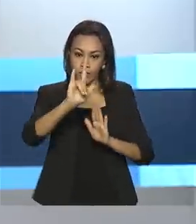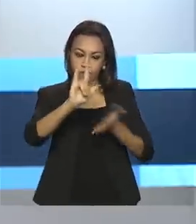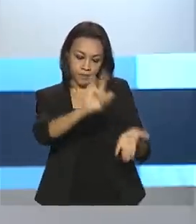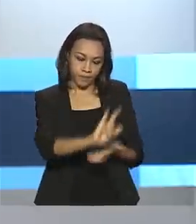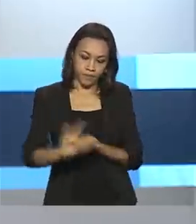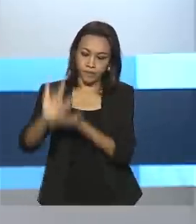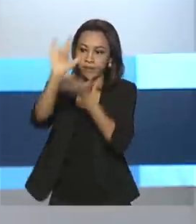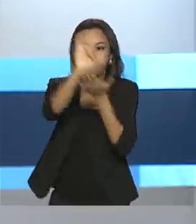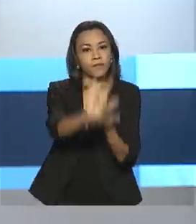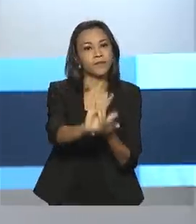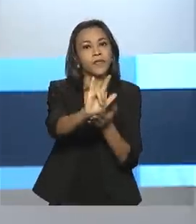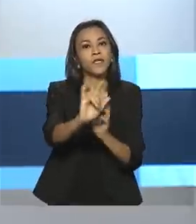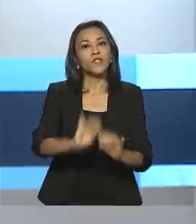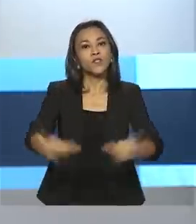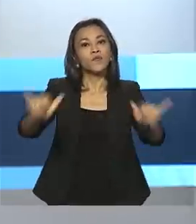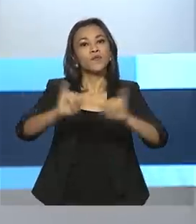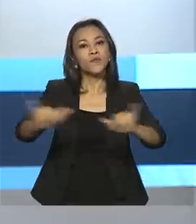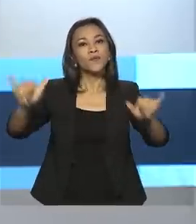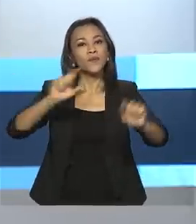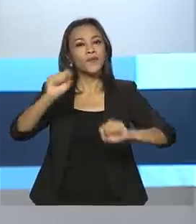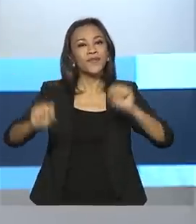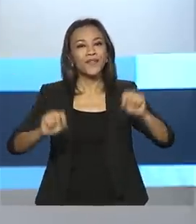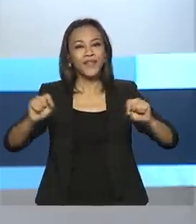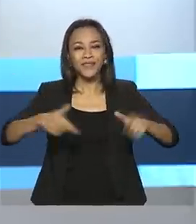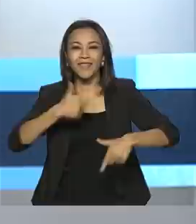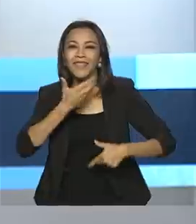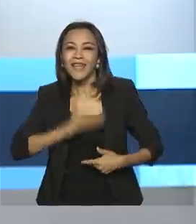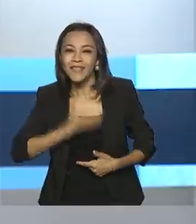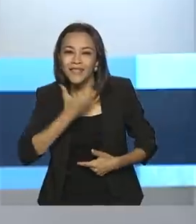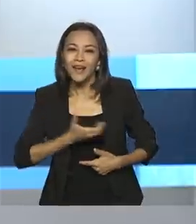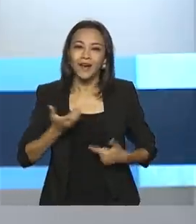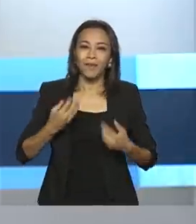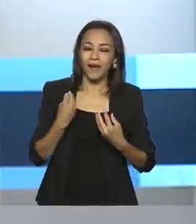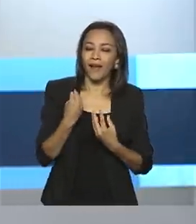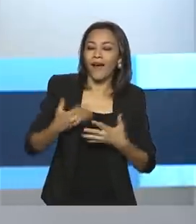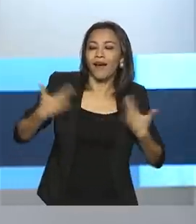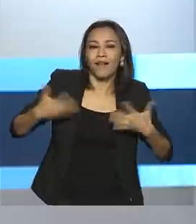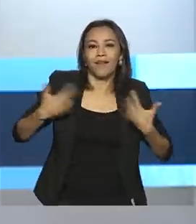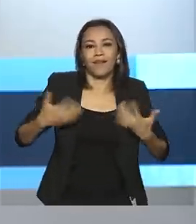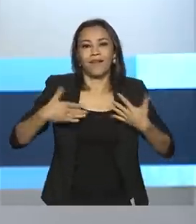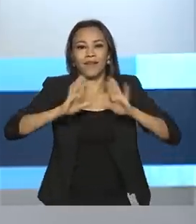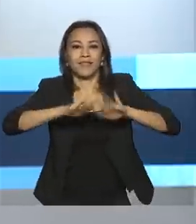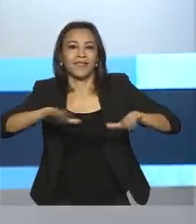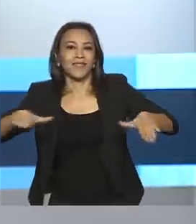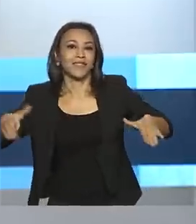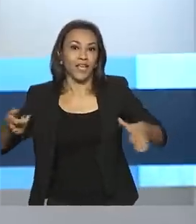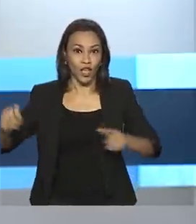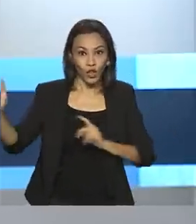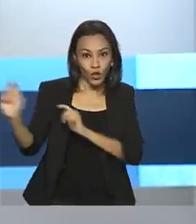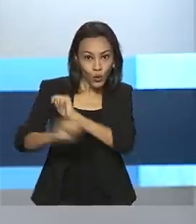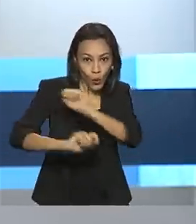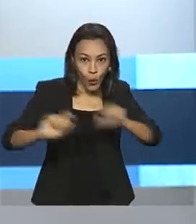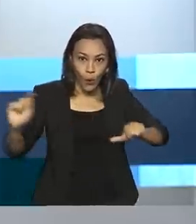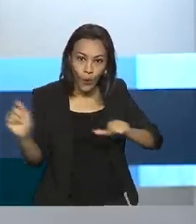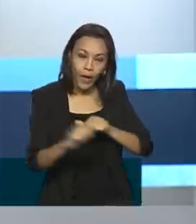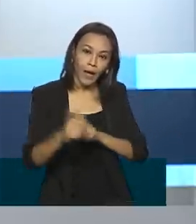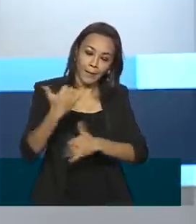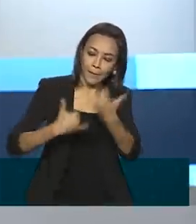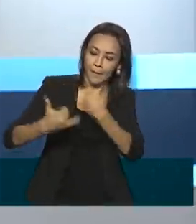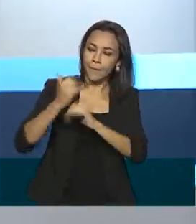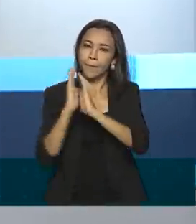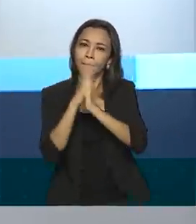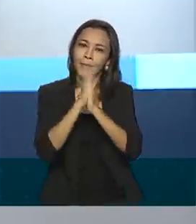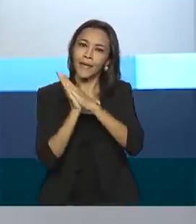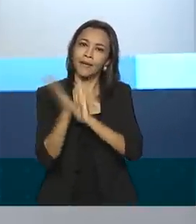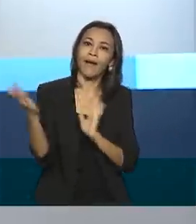realiza uma campanha de Natal para alegrar o fim de ano de crianças carentes. As doações de brinquedos podem ser feitas até o dia 10 de